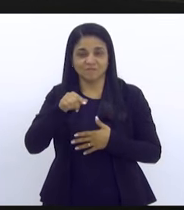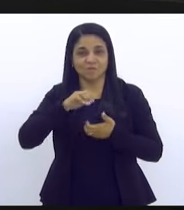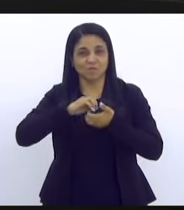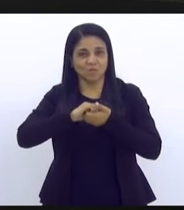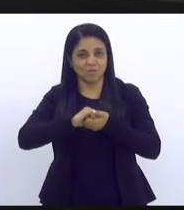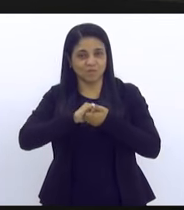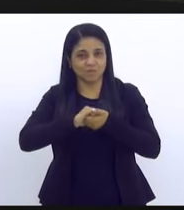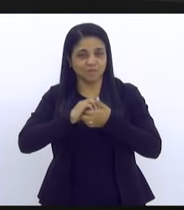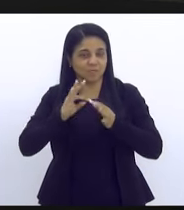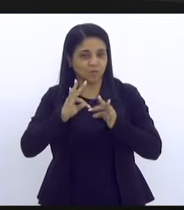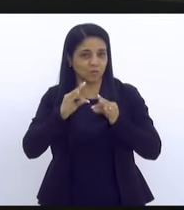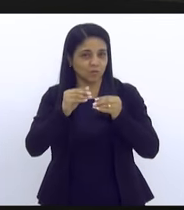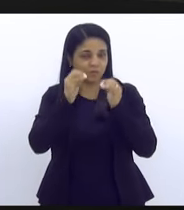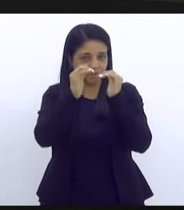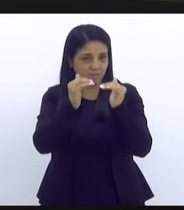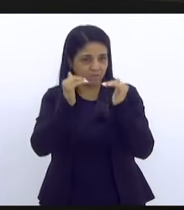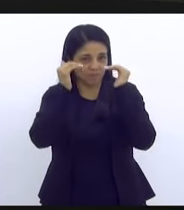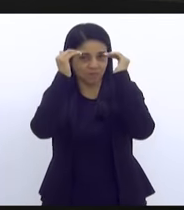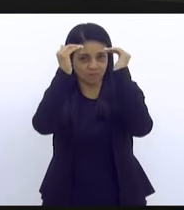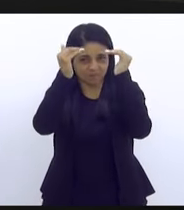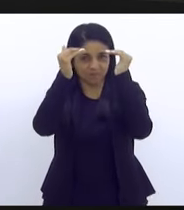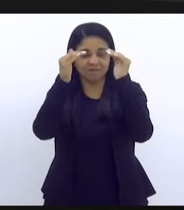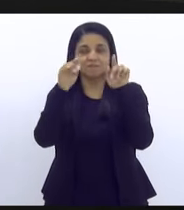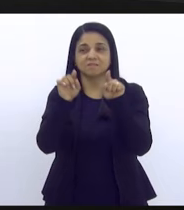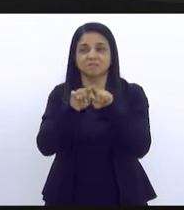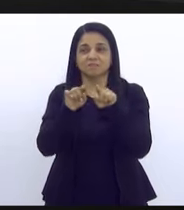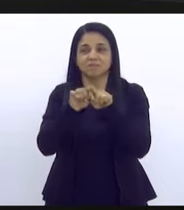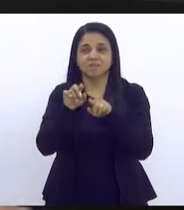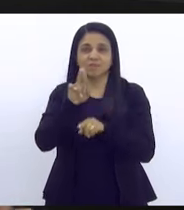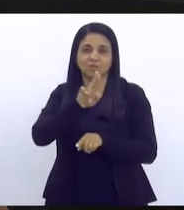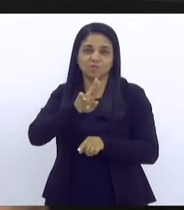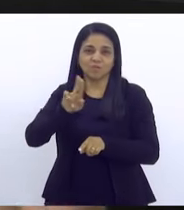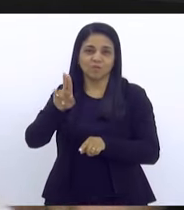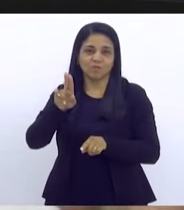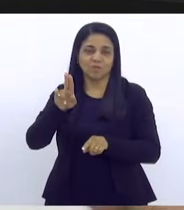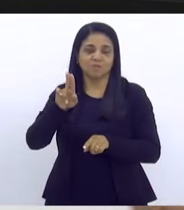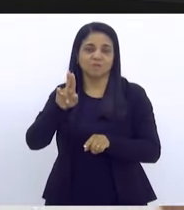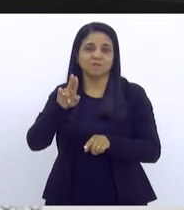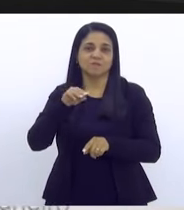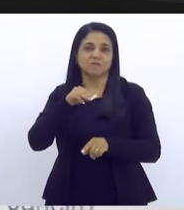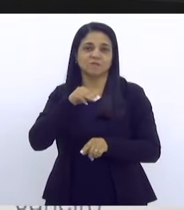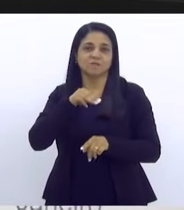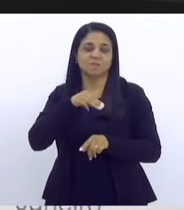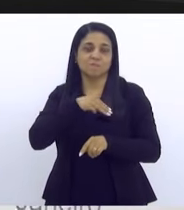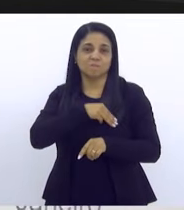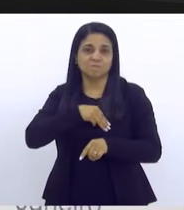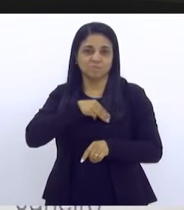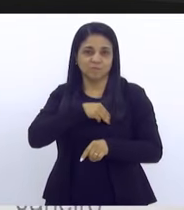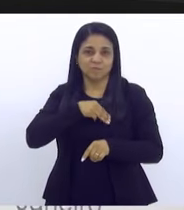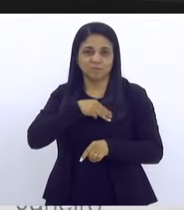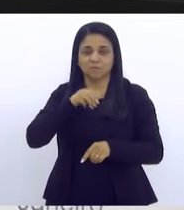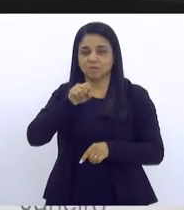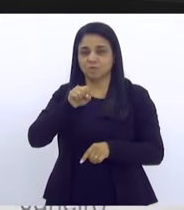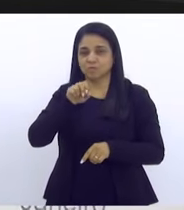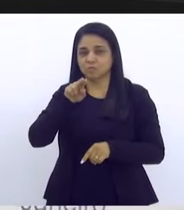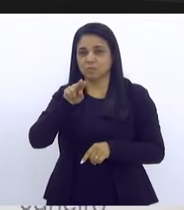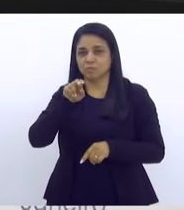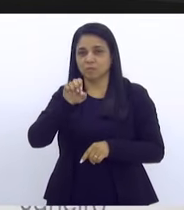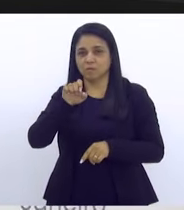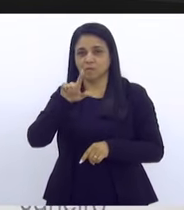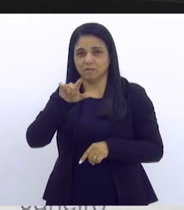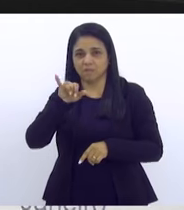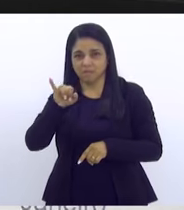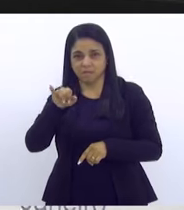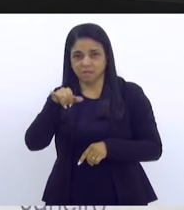cumprimentar todas as autoridades presentes aqui, no nome da nossa querida missionária Sueli França. Eu